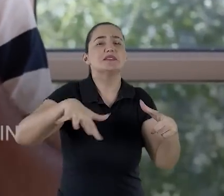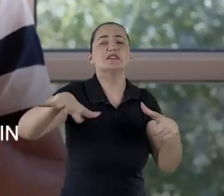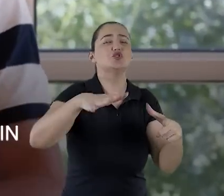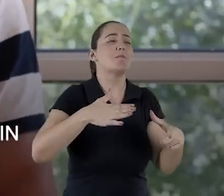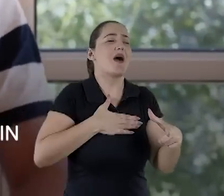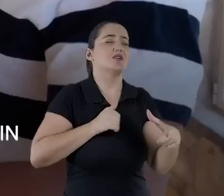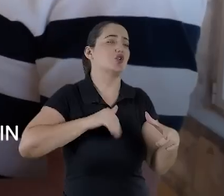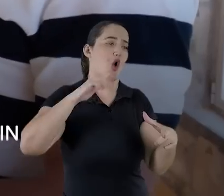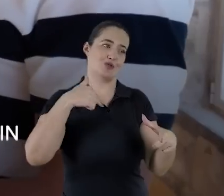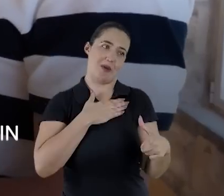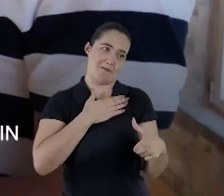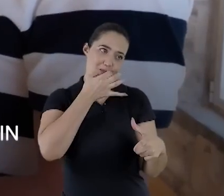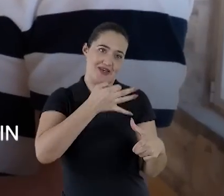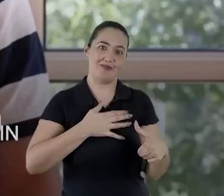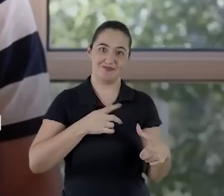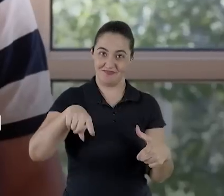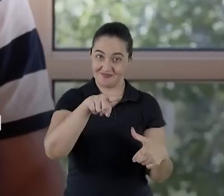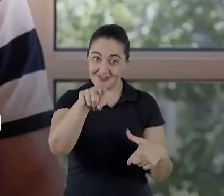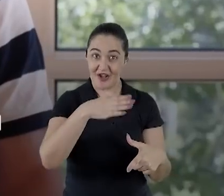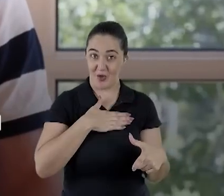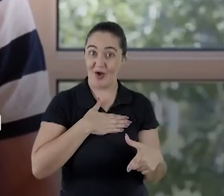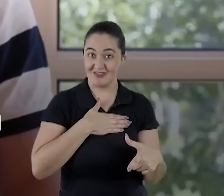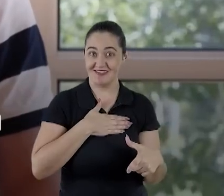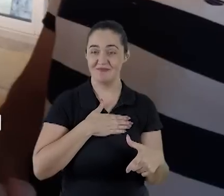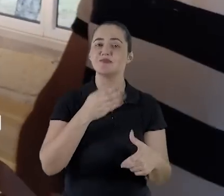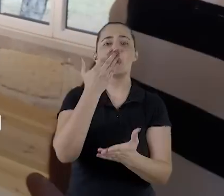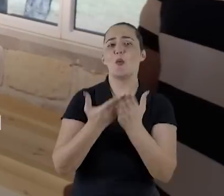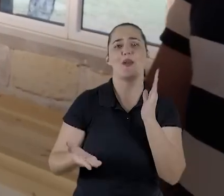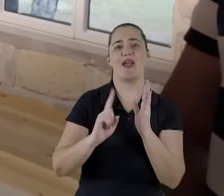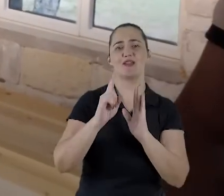favoritos pessoalmente para mim. O pessoal vai gostar, não é? Com certeza. Então não perca